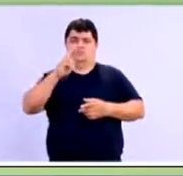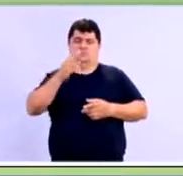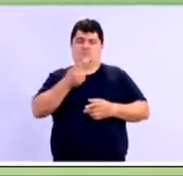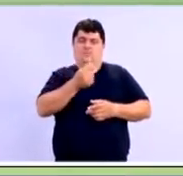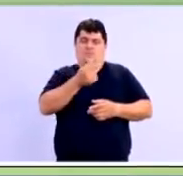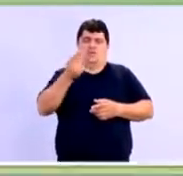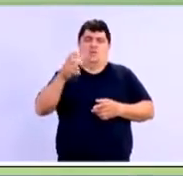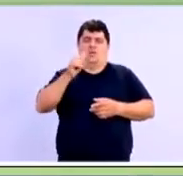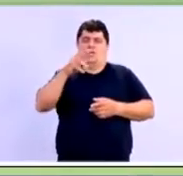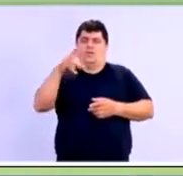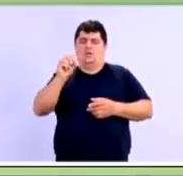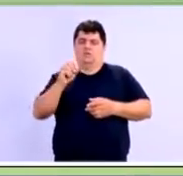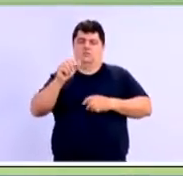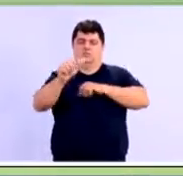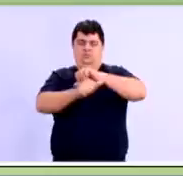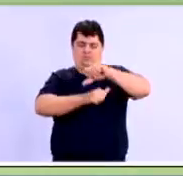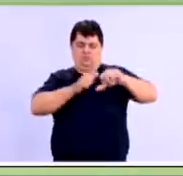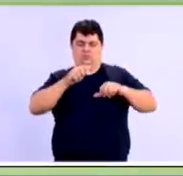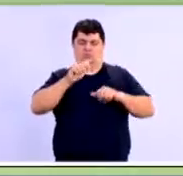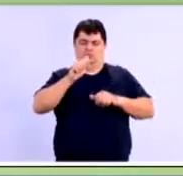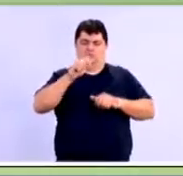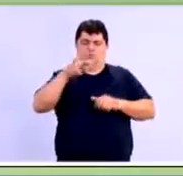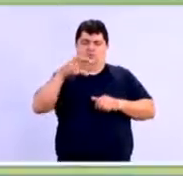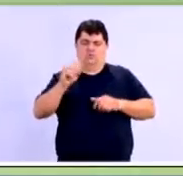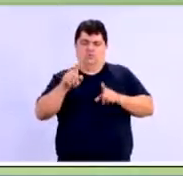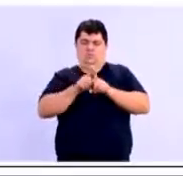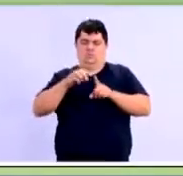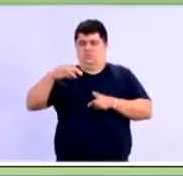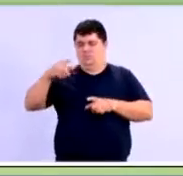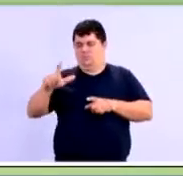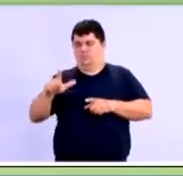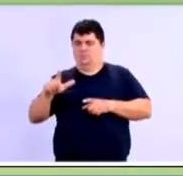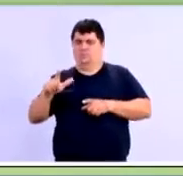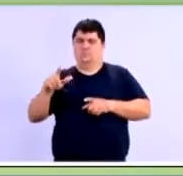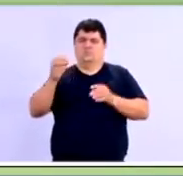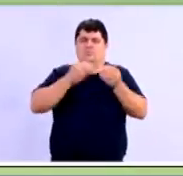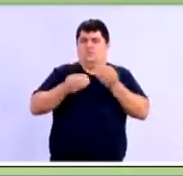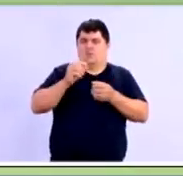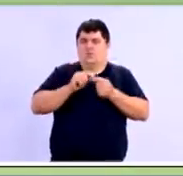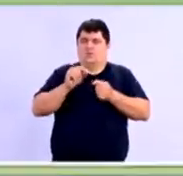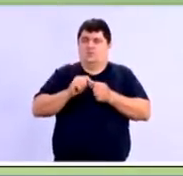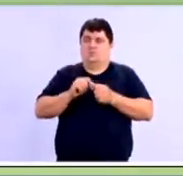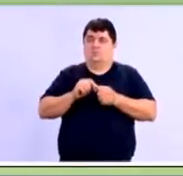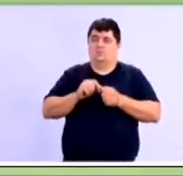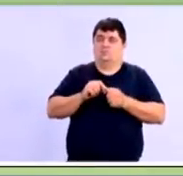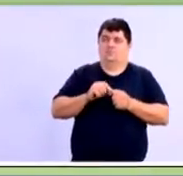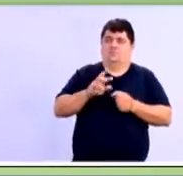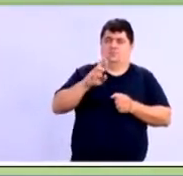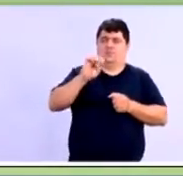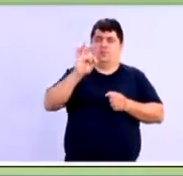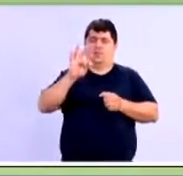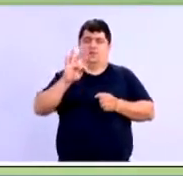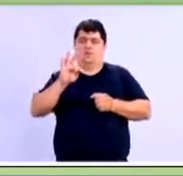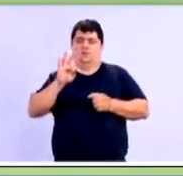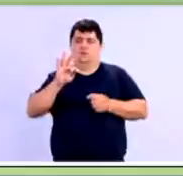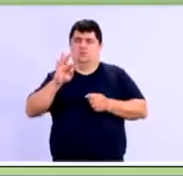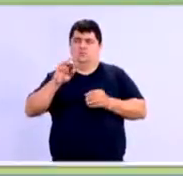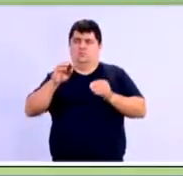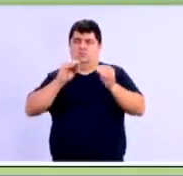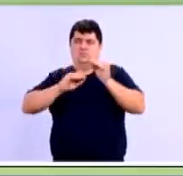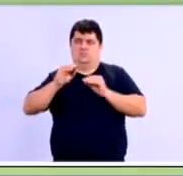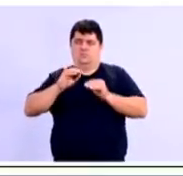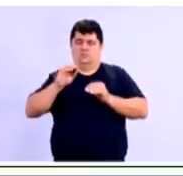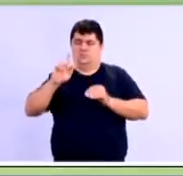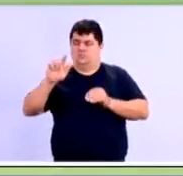ativos, giro do ativo, ML, margem líquida. Então, no meu caso aqui, o que eu pego? Rentabilidade. Pego o giro do meu ativo, calculado